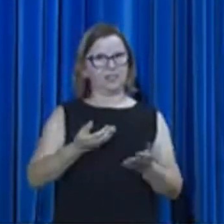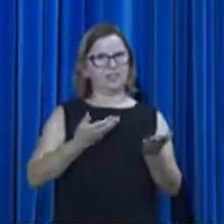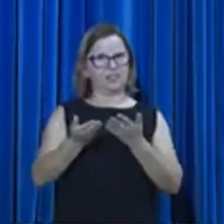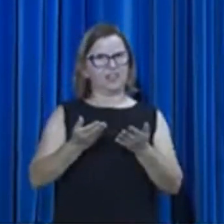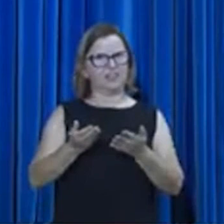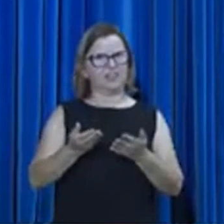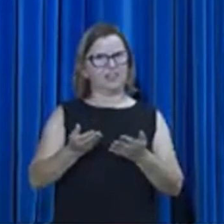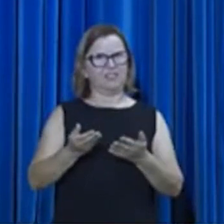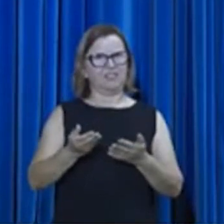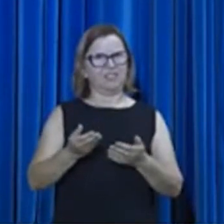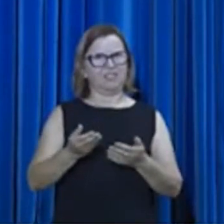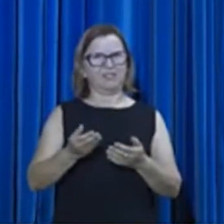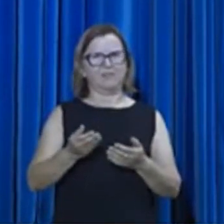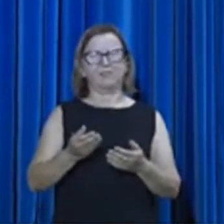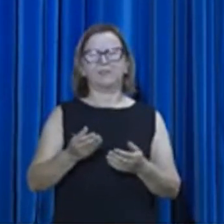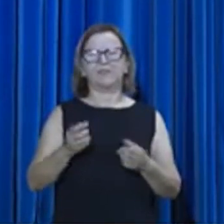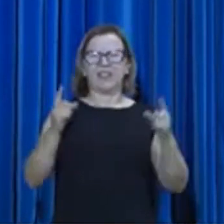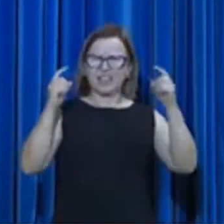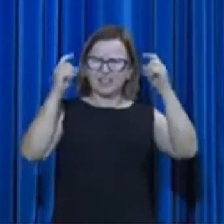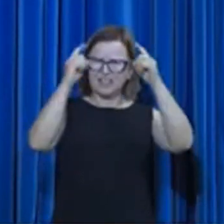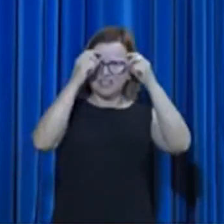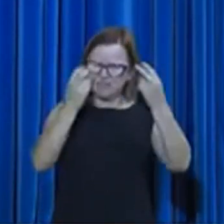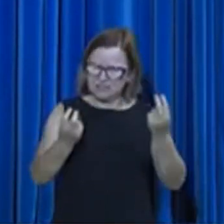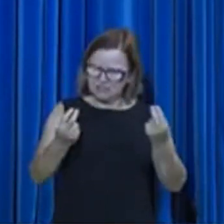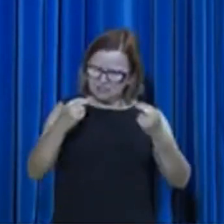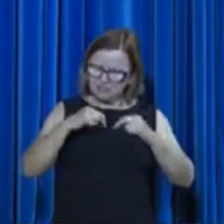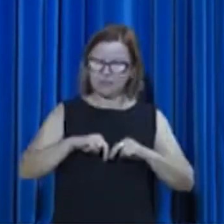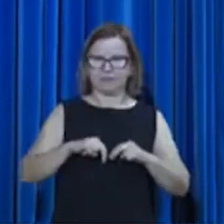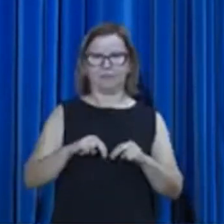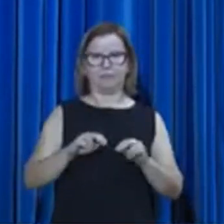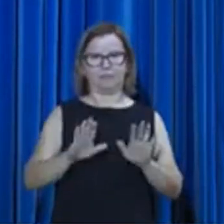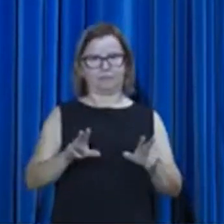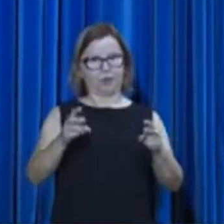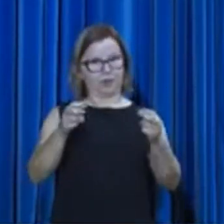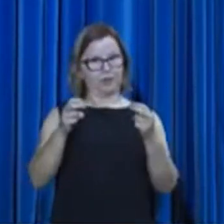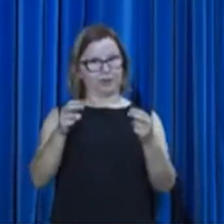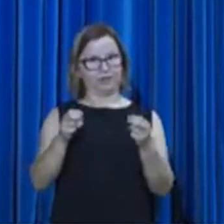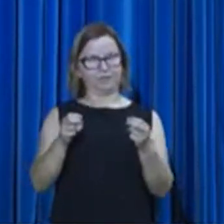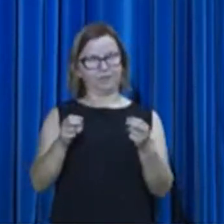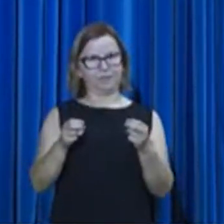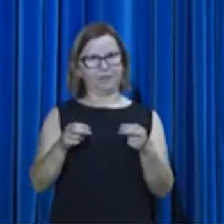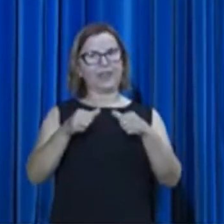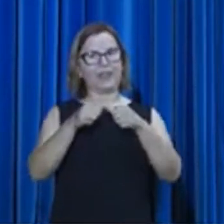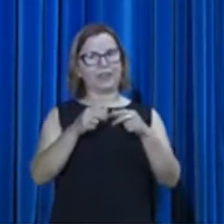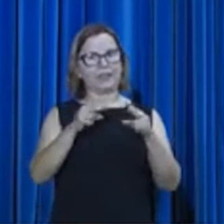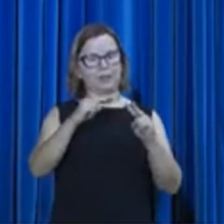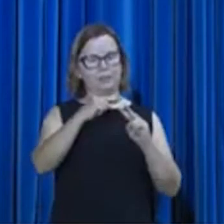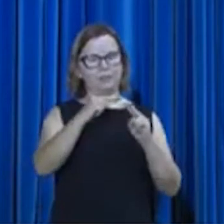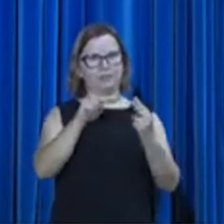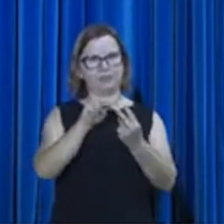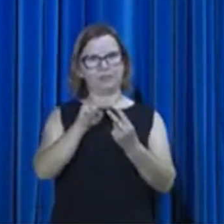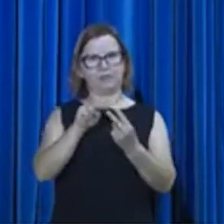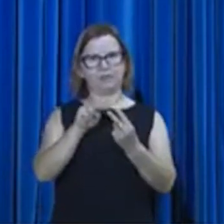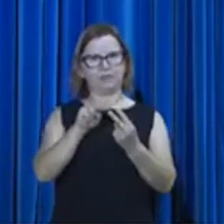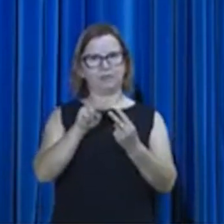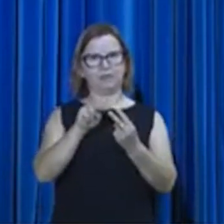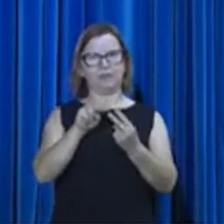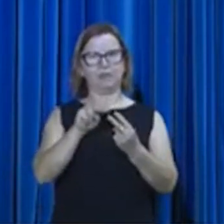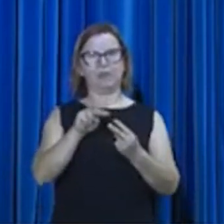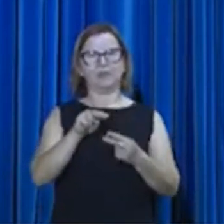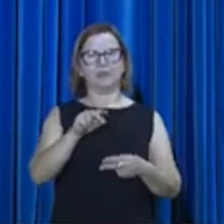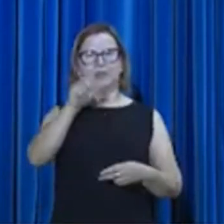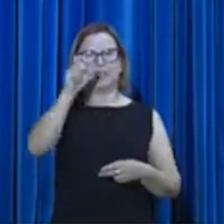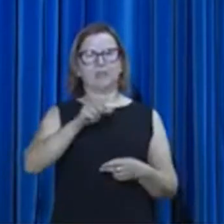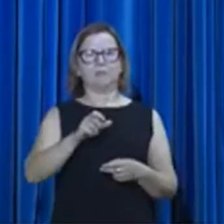penoso e humilhante. Veja bem isso. Essa é a perspectiva egocêntrica do homem que